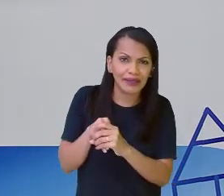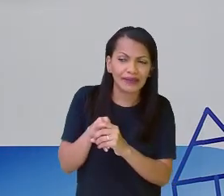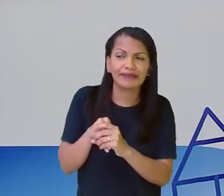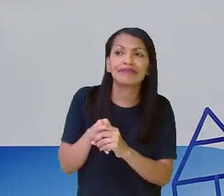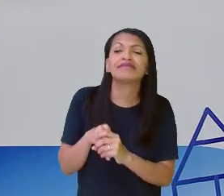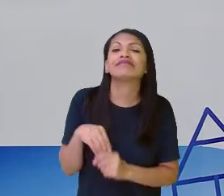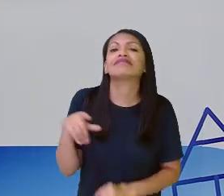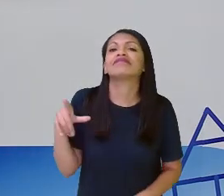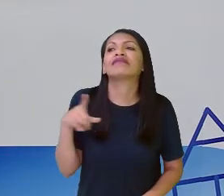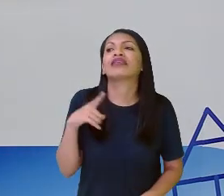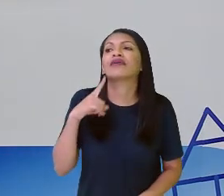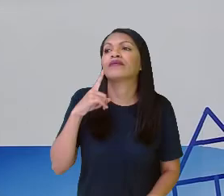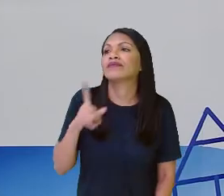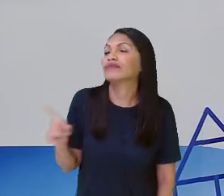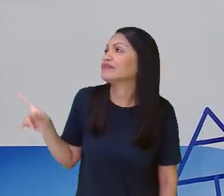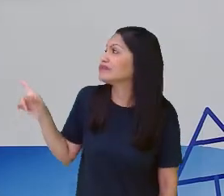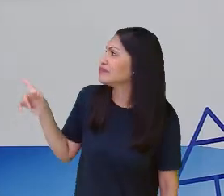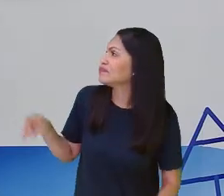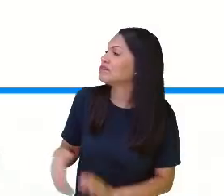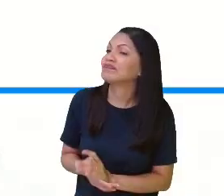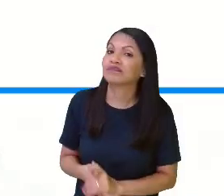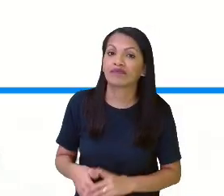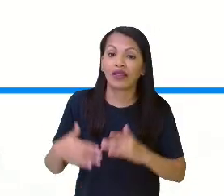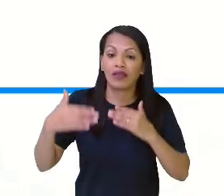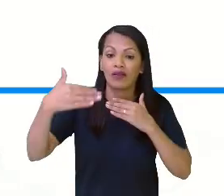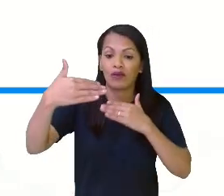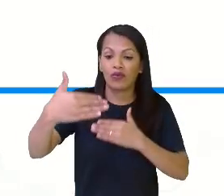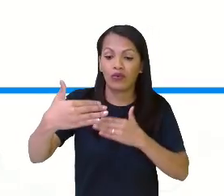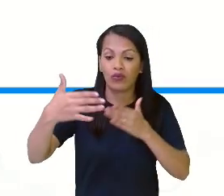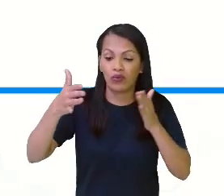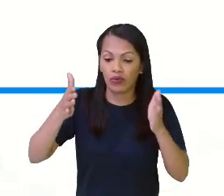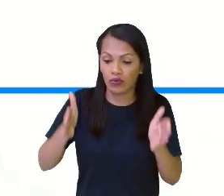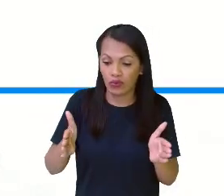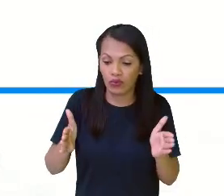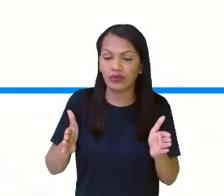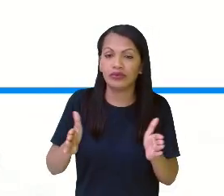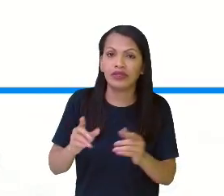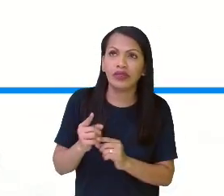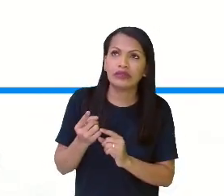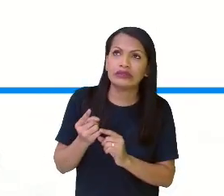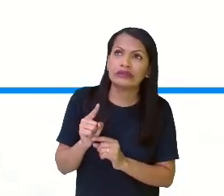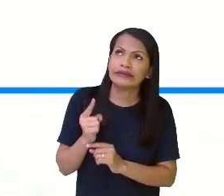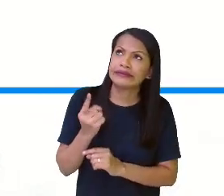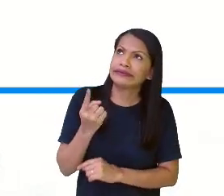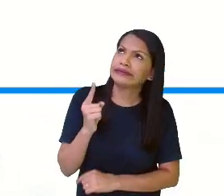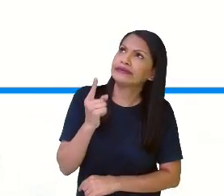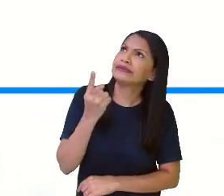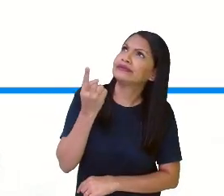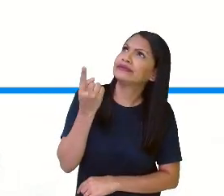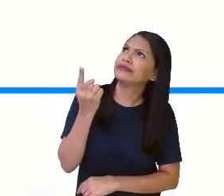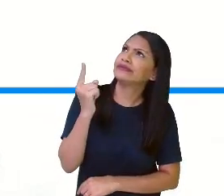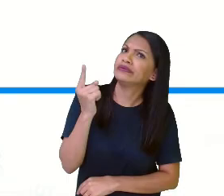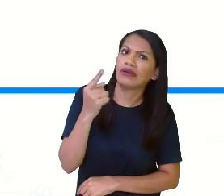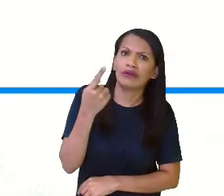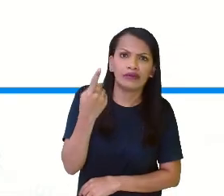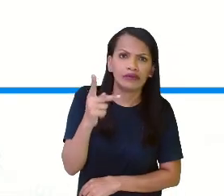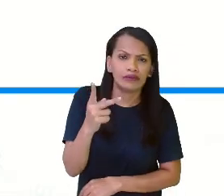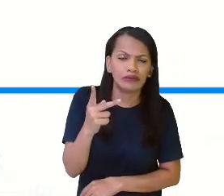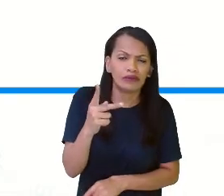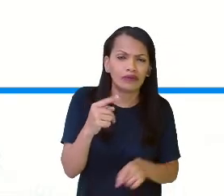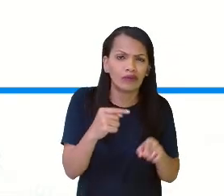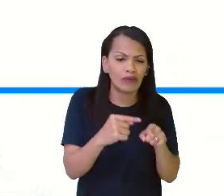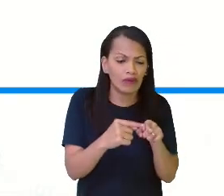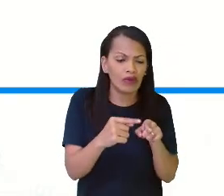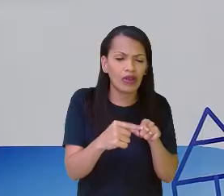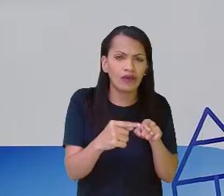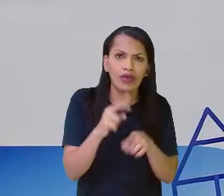Eu tenho uma caixa d'água aqui enorme, possivelmente no seu bairro você vai conseguir enxergar uma. E eu tenho um detalhe para